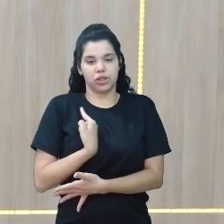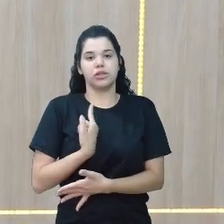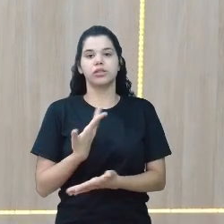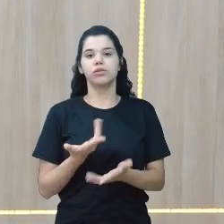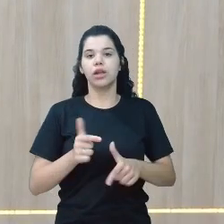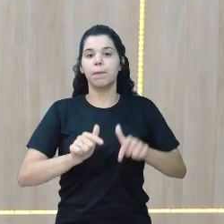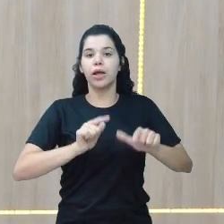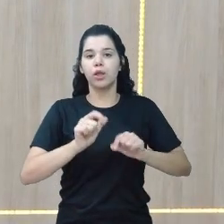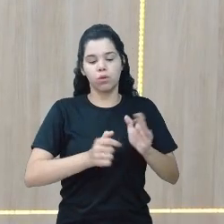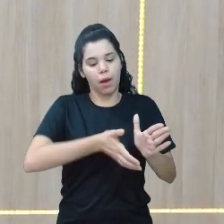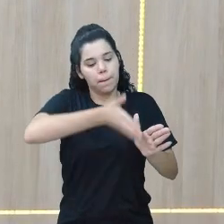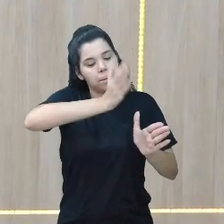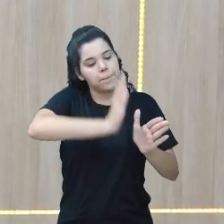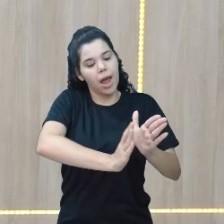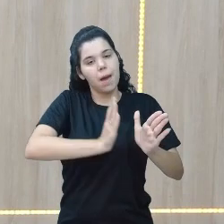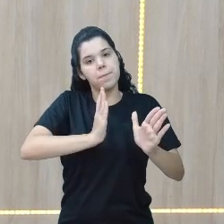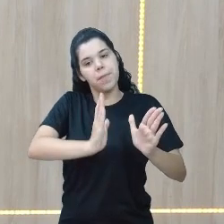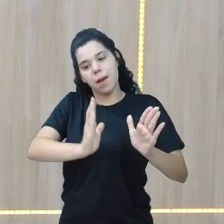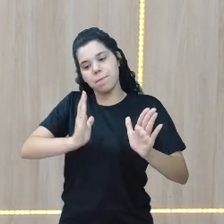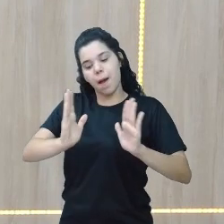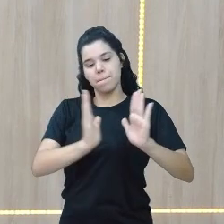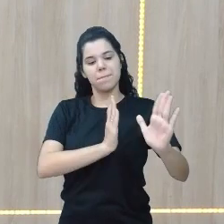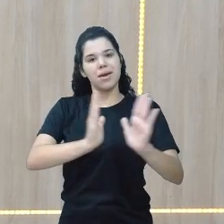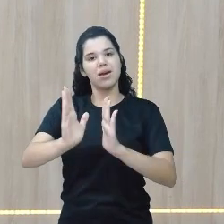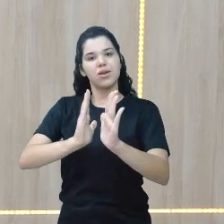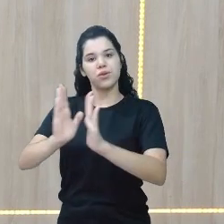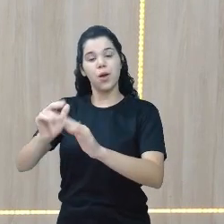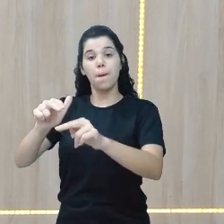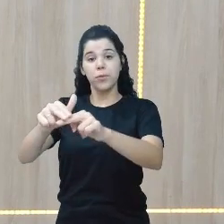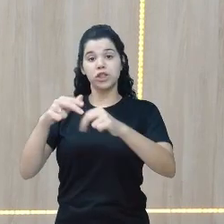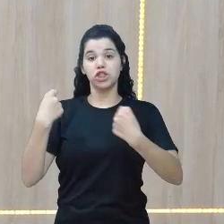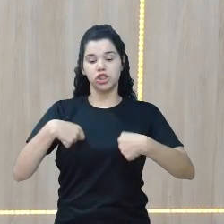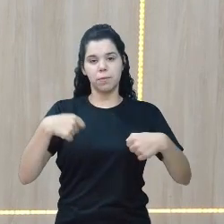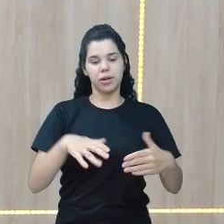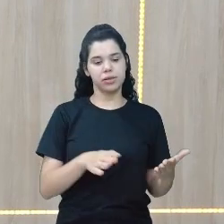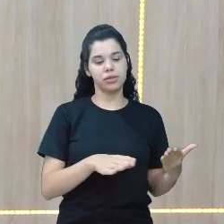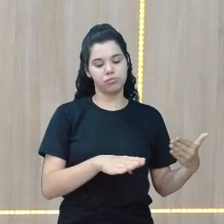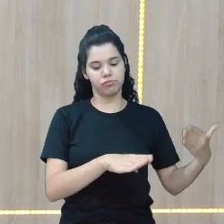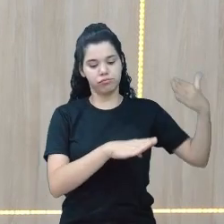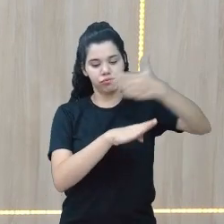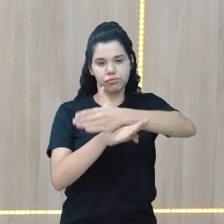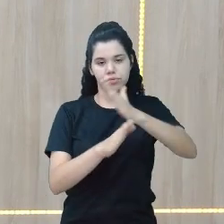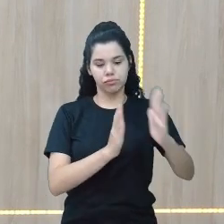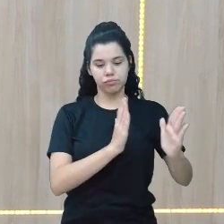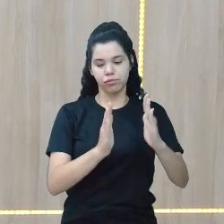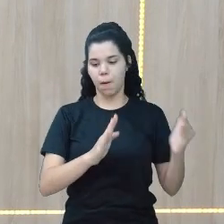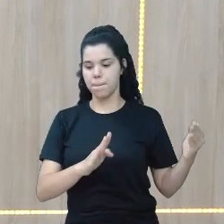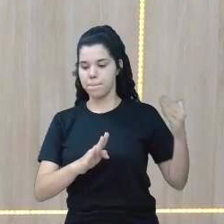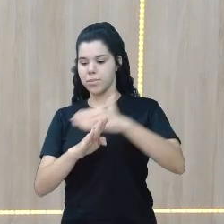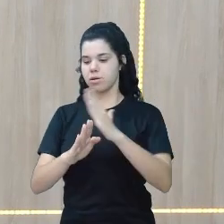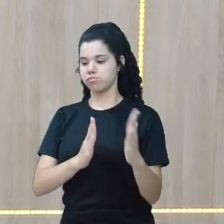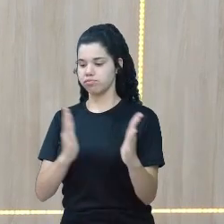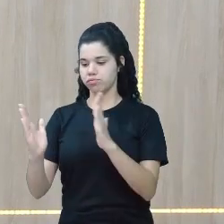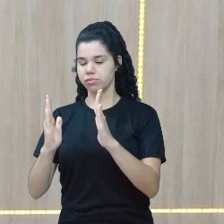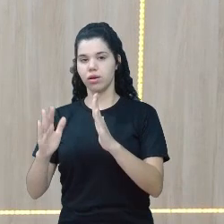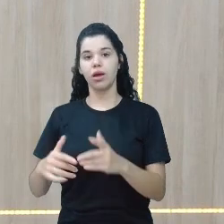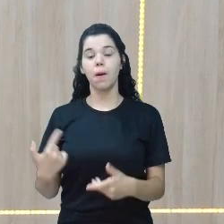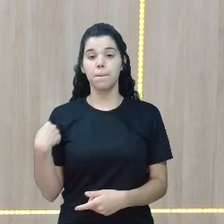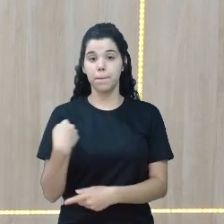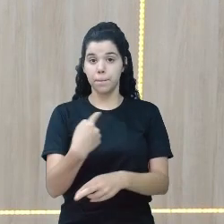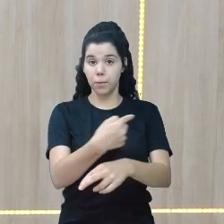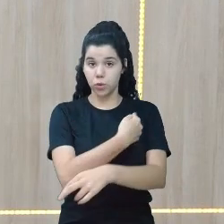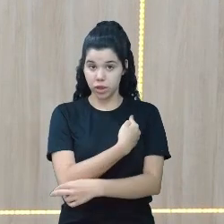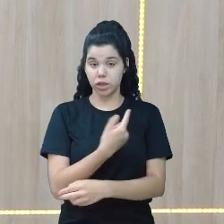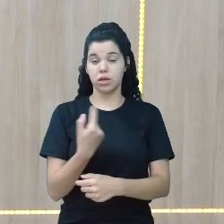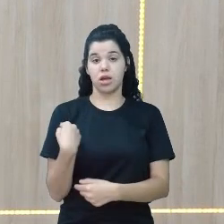momentos. Então, a gente percebe que a gente precisa passar de uma fase para outra. Então, a atividade é que vai nos dar